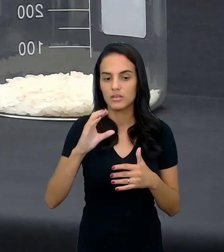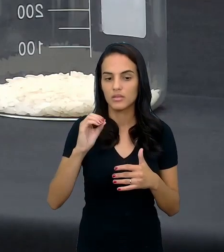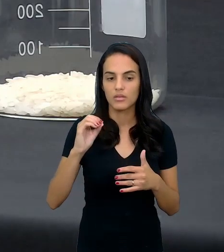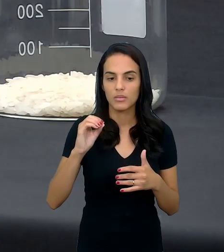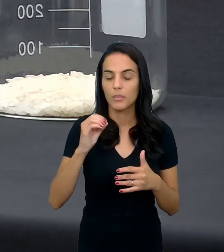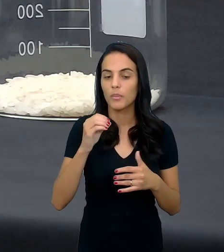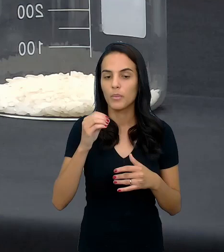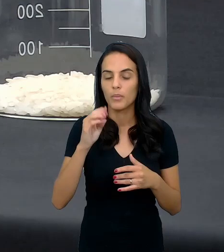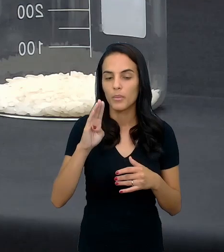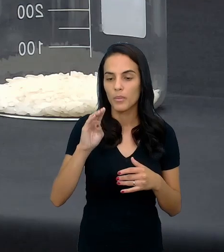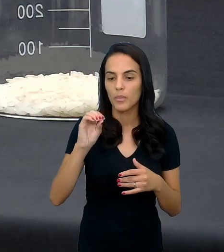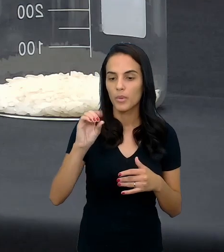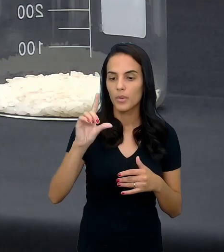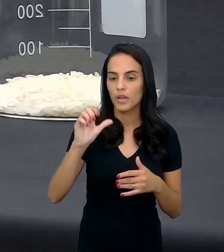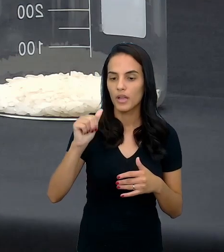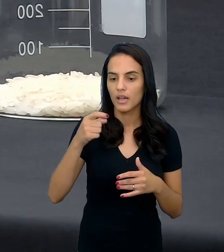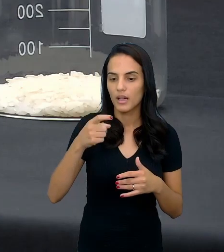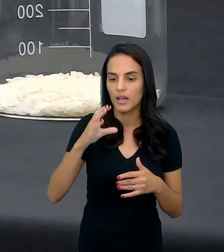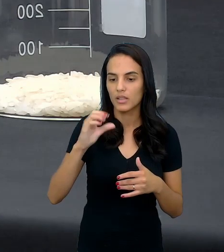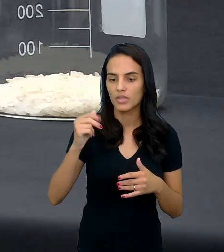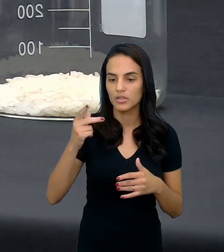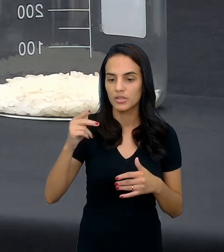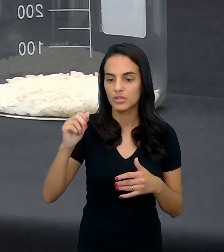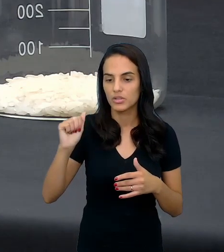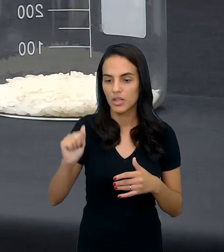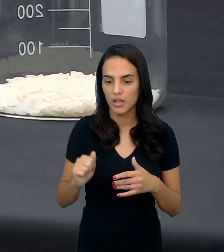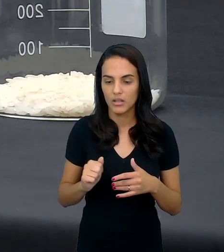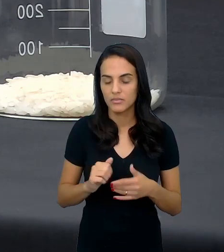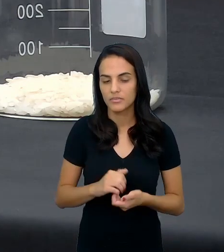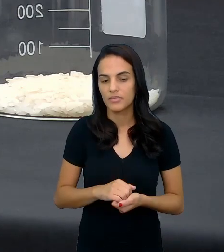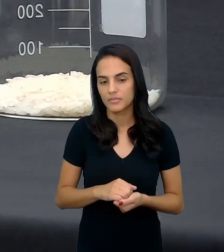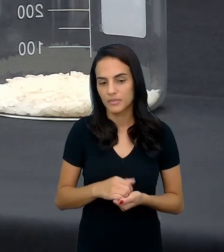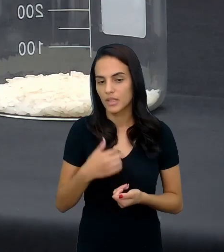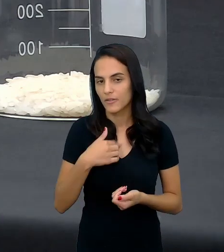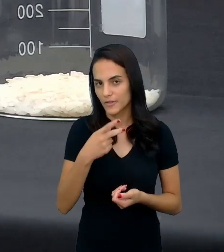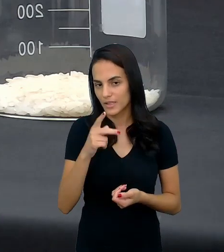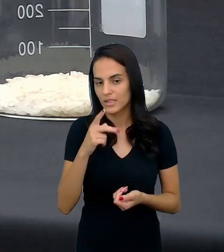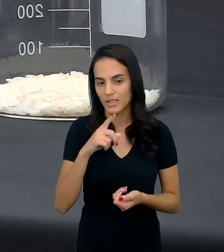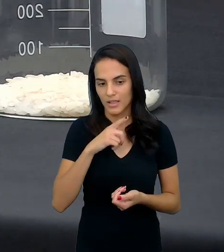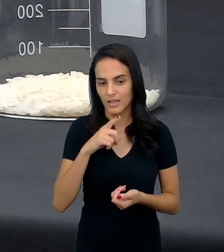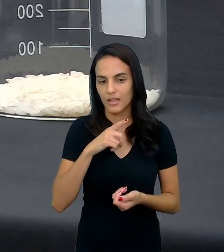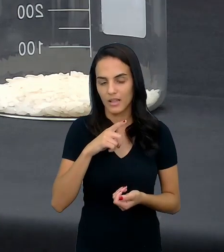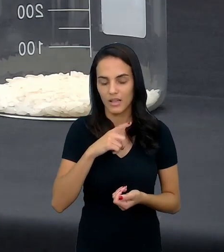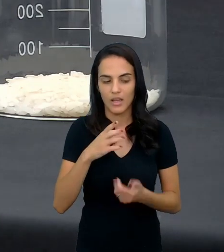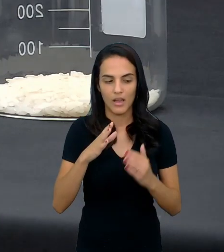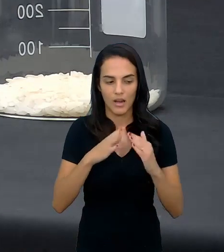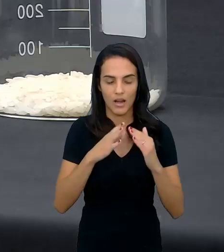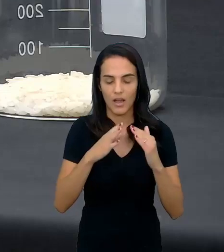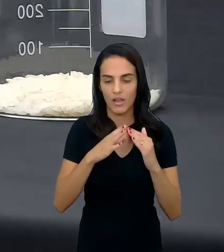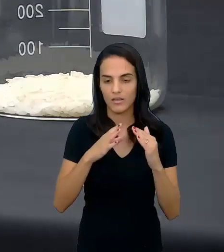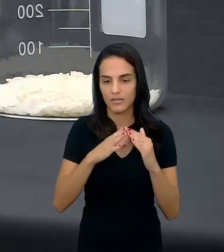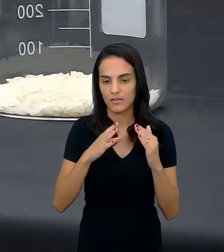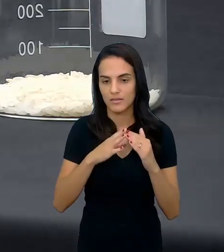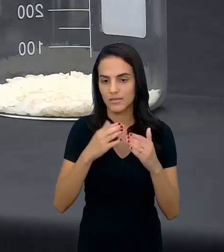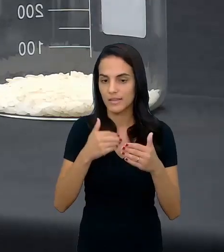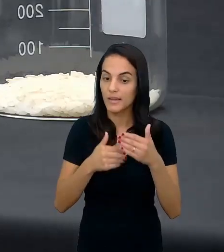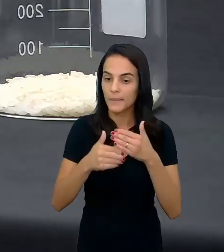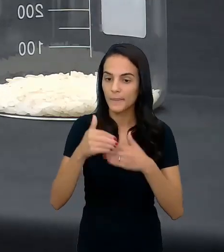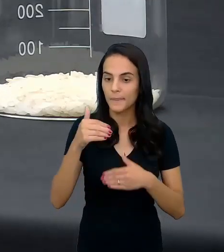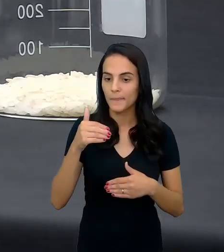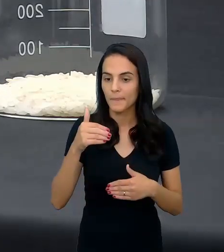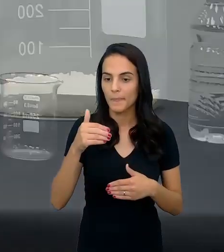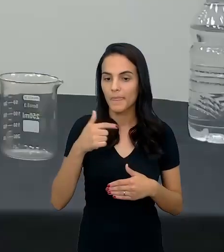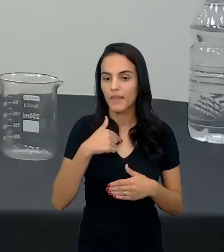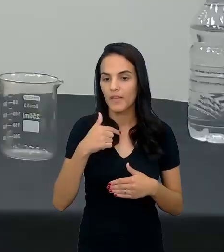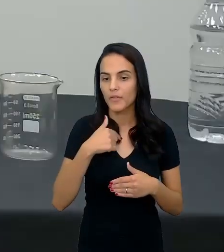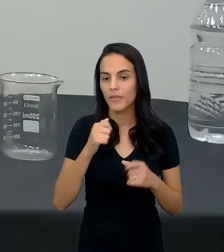de bolacha, né? Biscoito, né? Aquela bolachinha que você tem aí em casa. E a partir daí, então,